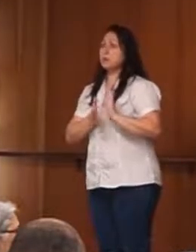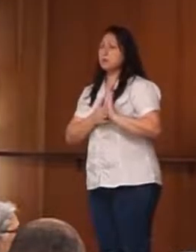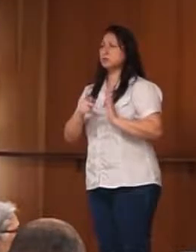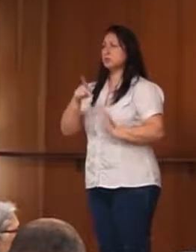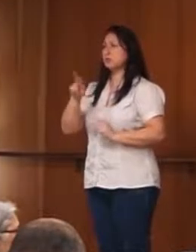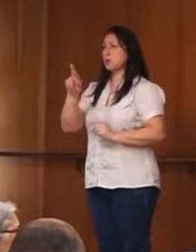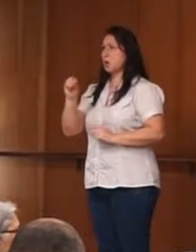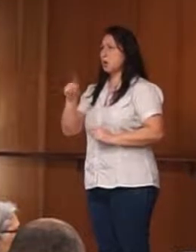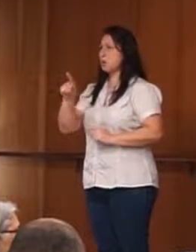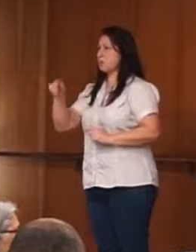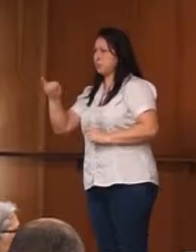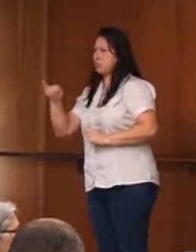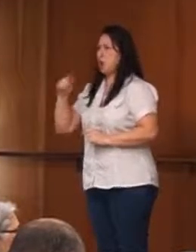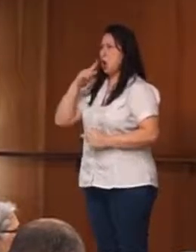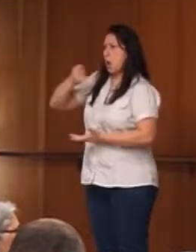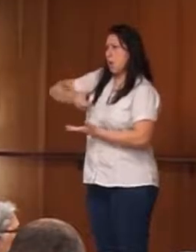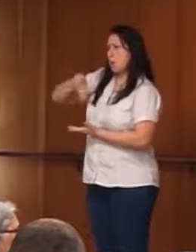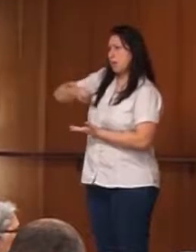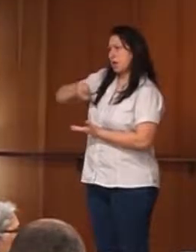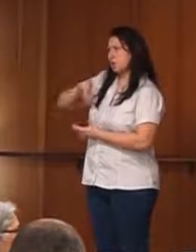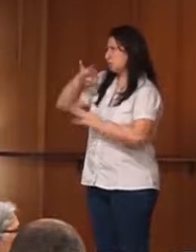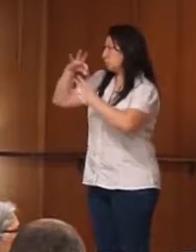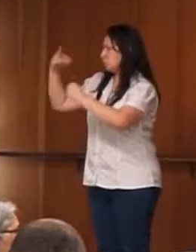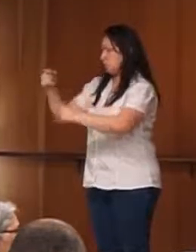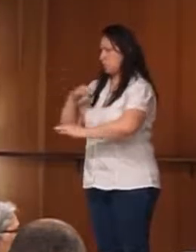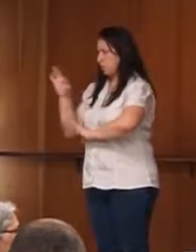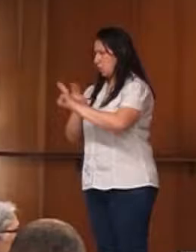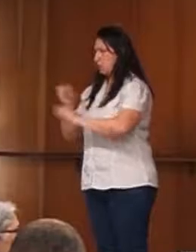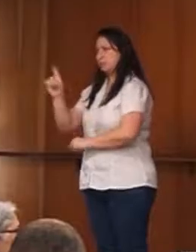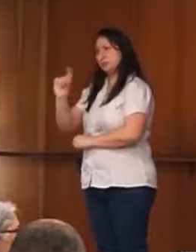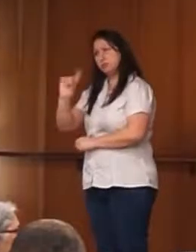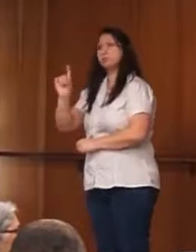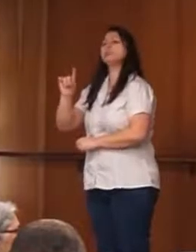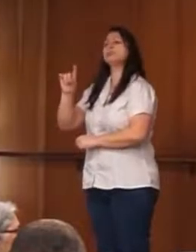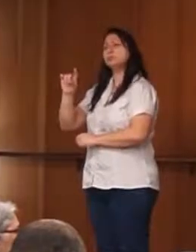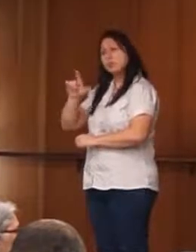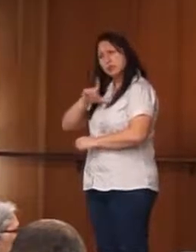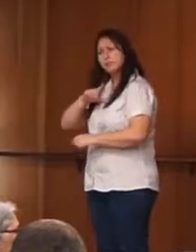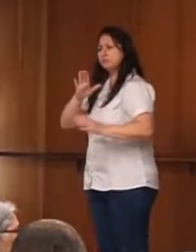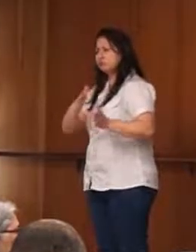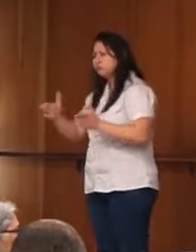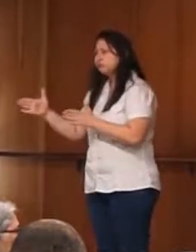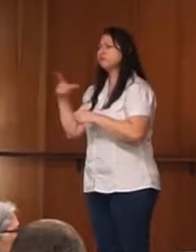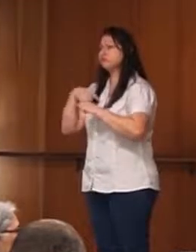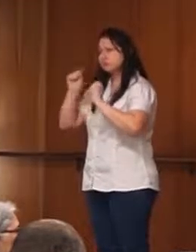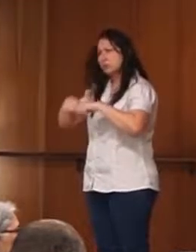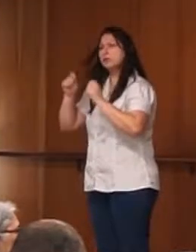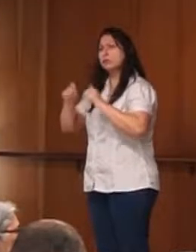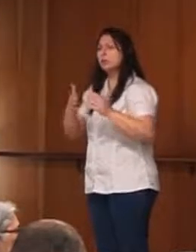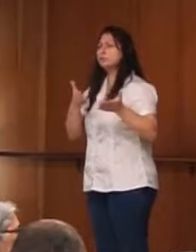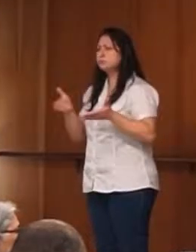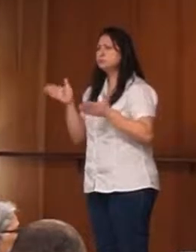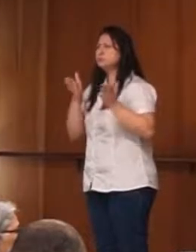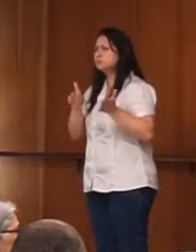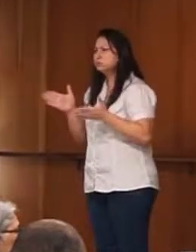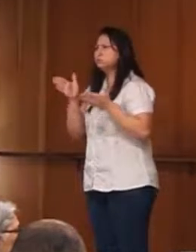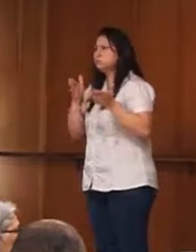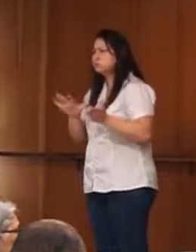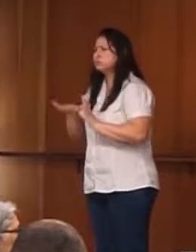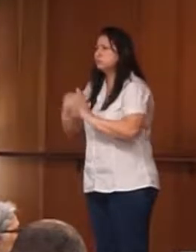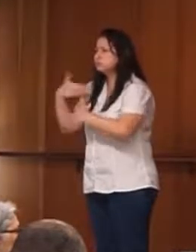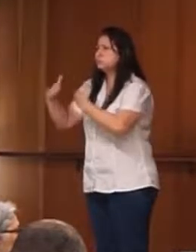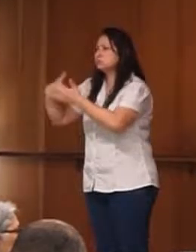de obrigatoriedade de todos os programas imediatamente. Muito pelo contrário, a ideia é uma ideia de uma